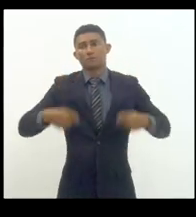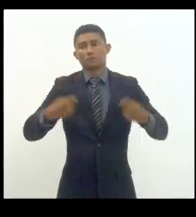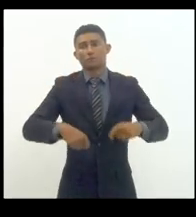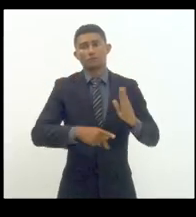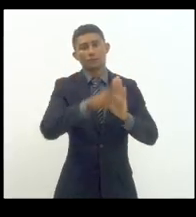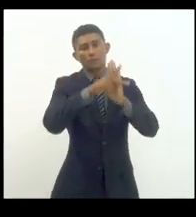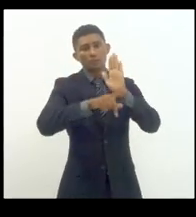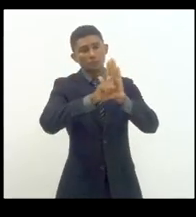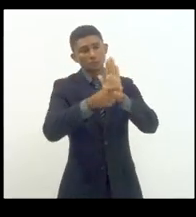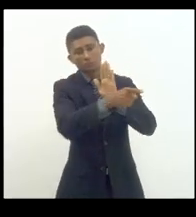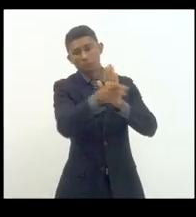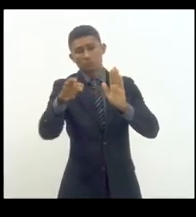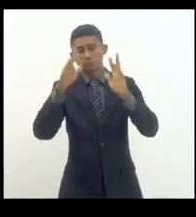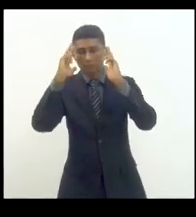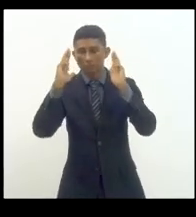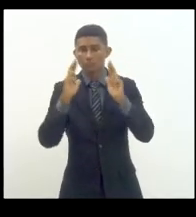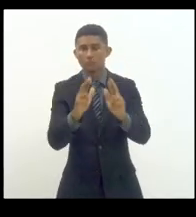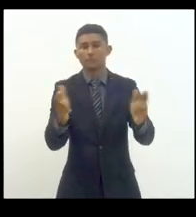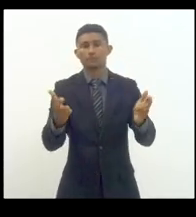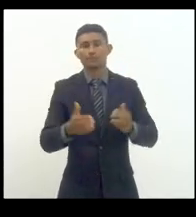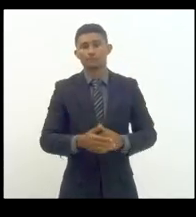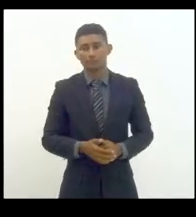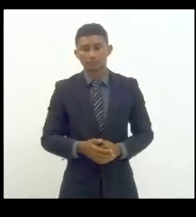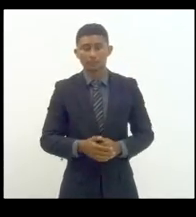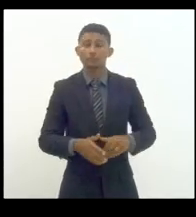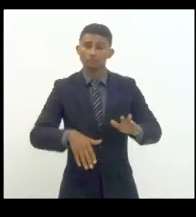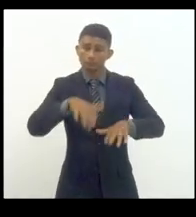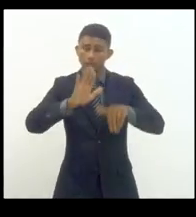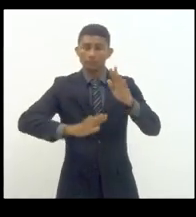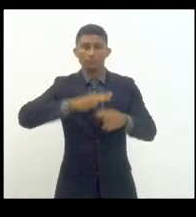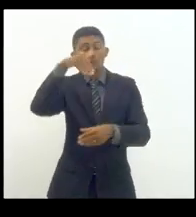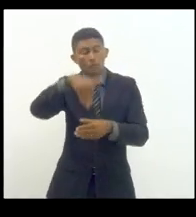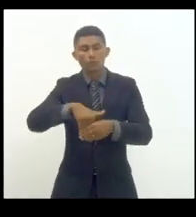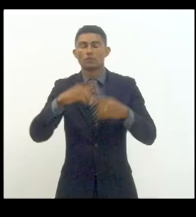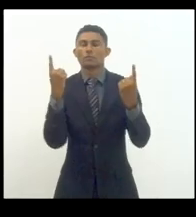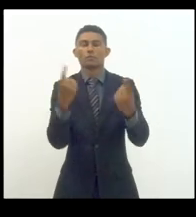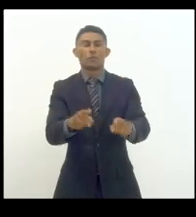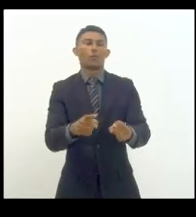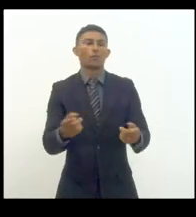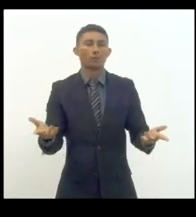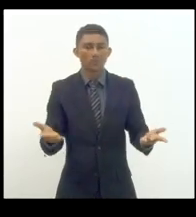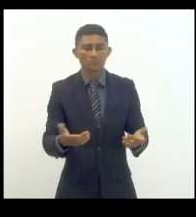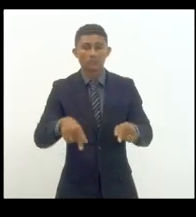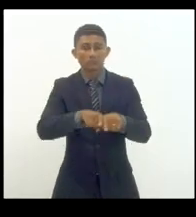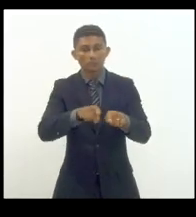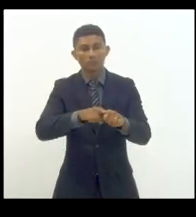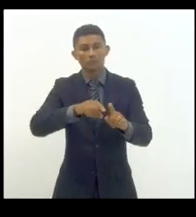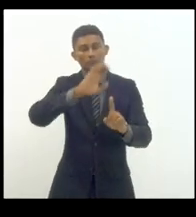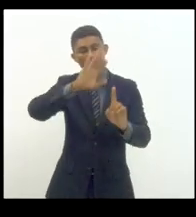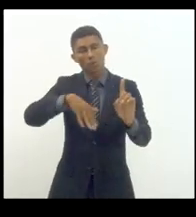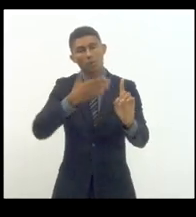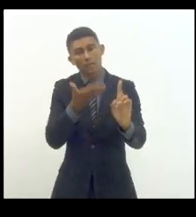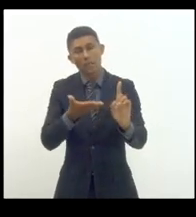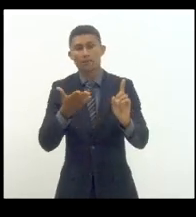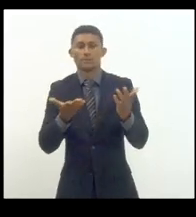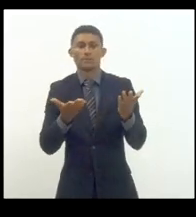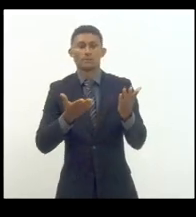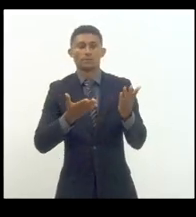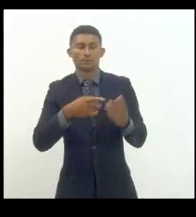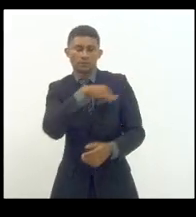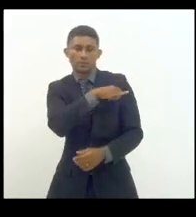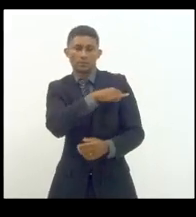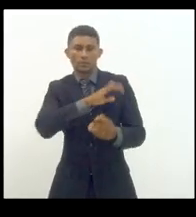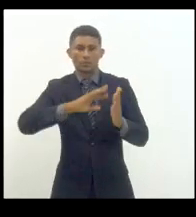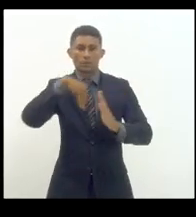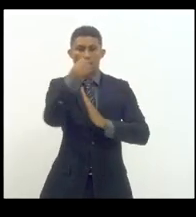projetos de outros companheiros, e assim fizemos, muitas vezes votando até contra algumas homenagens no calendário do Estado,